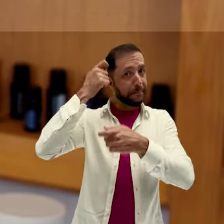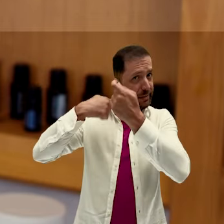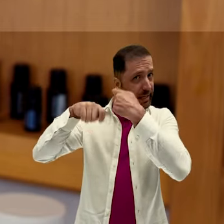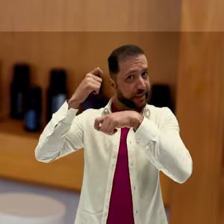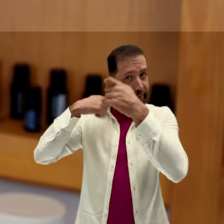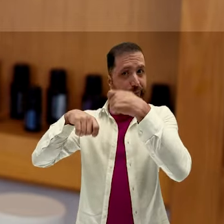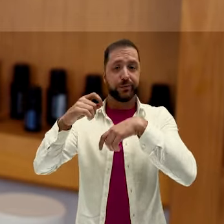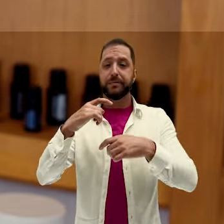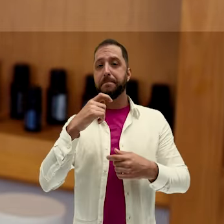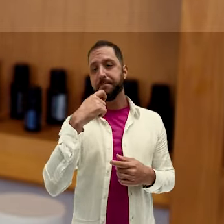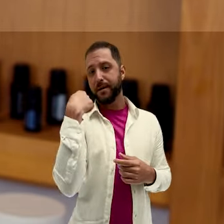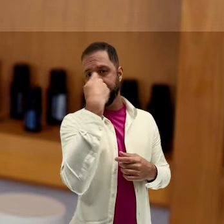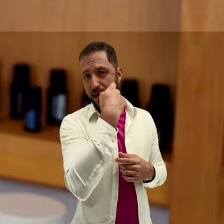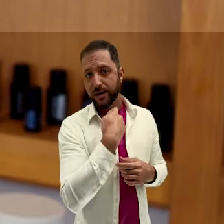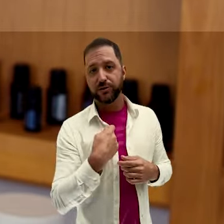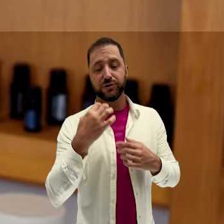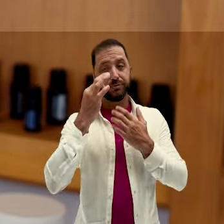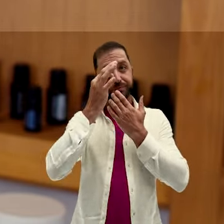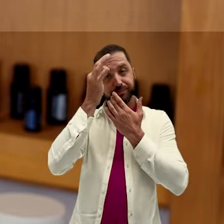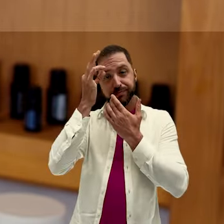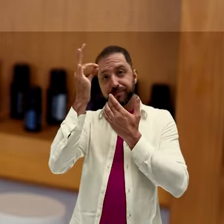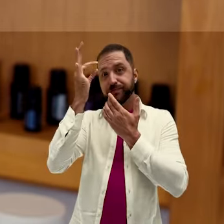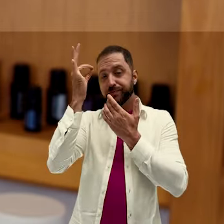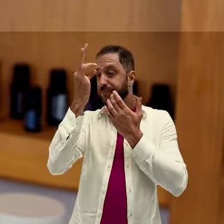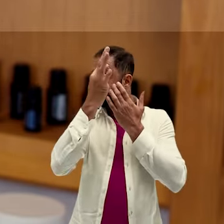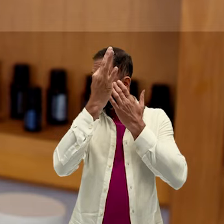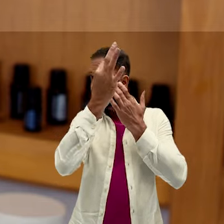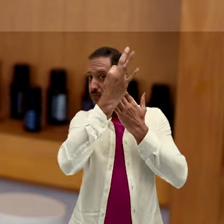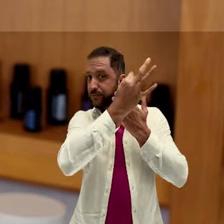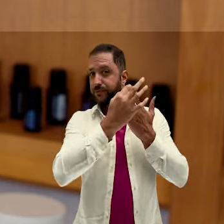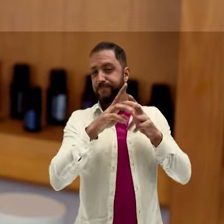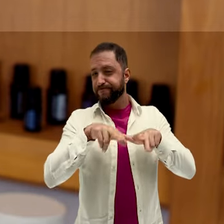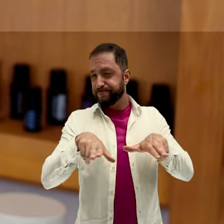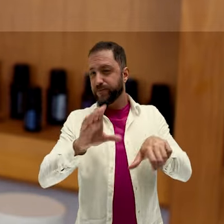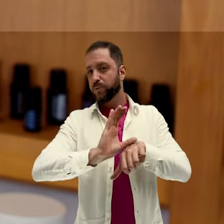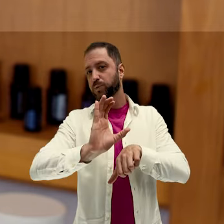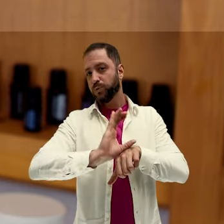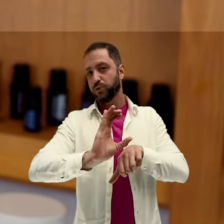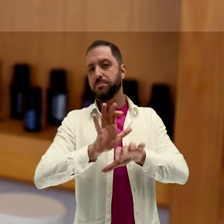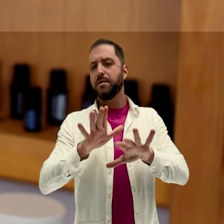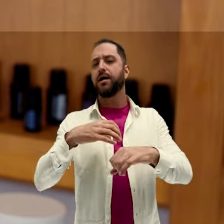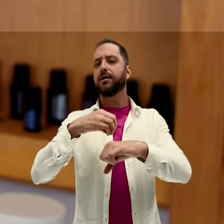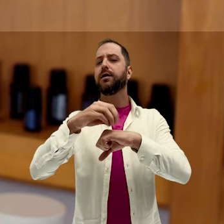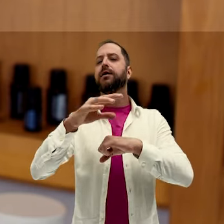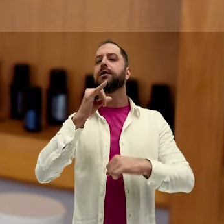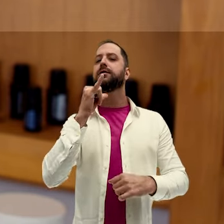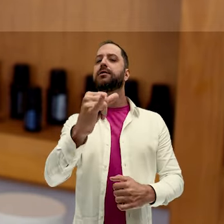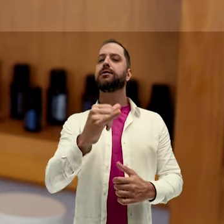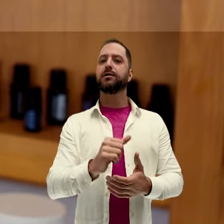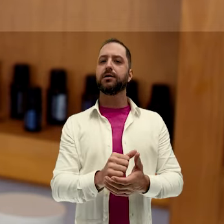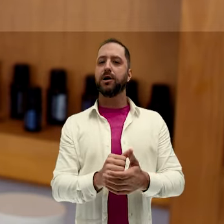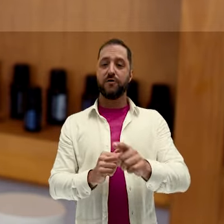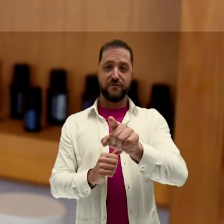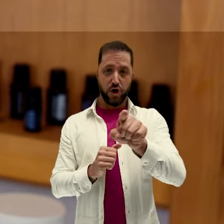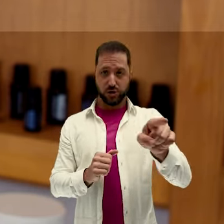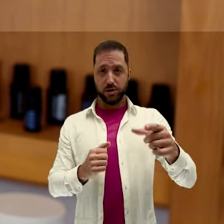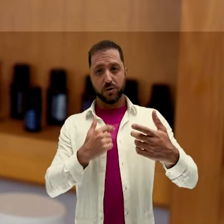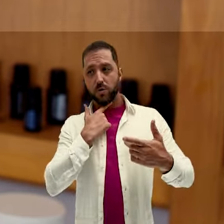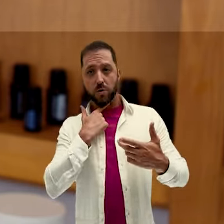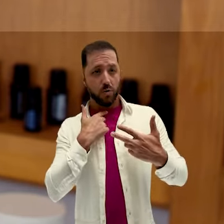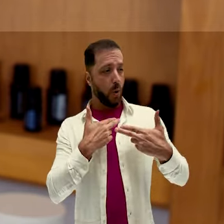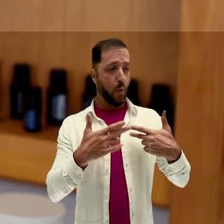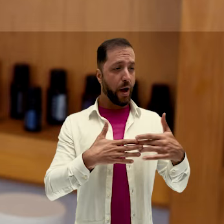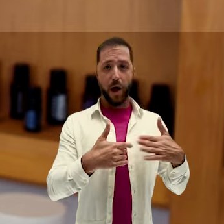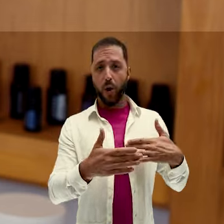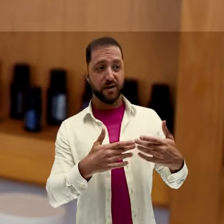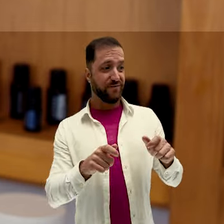fazer curso de cabelo, curso de maquiagem, de sobrancelha, tudo. Mas o que eu digo a vocês é,